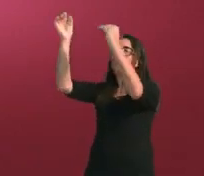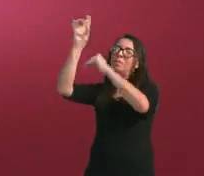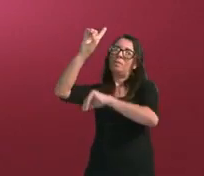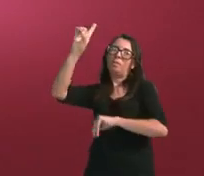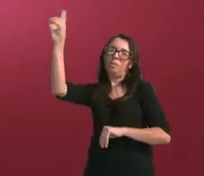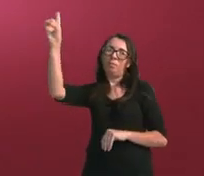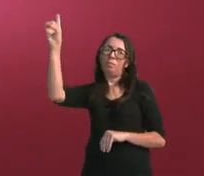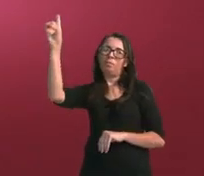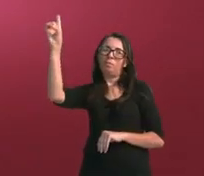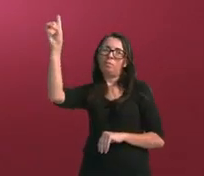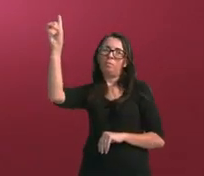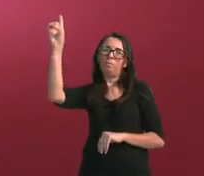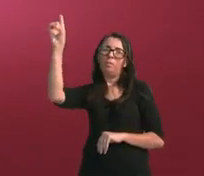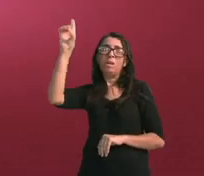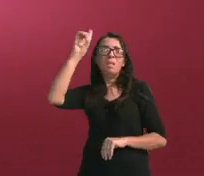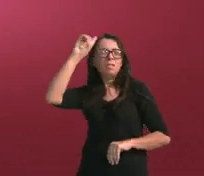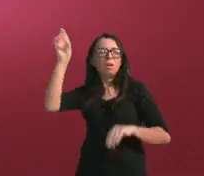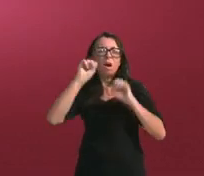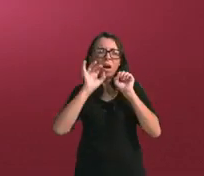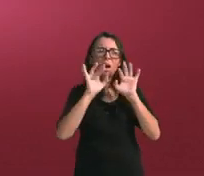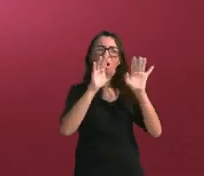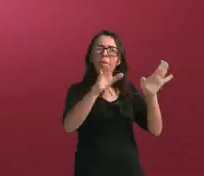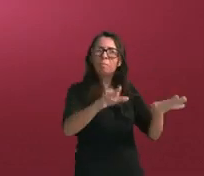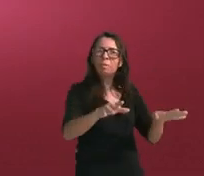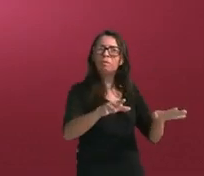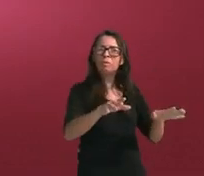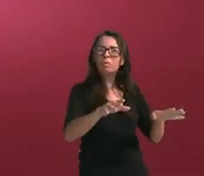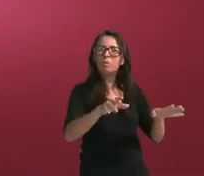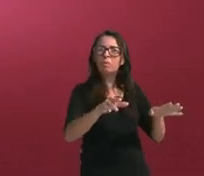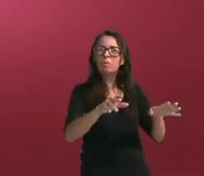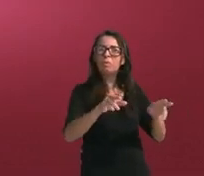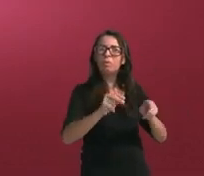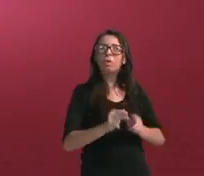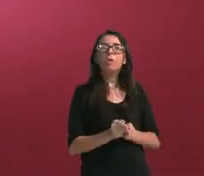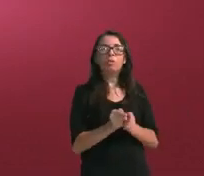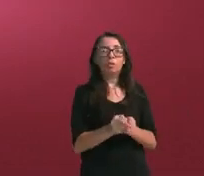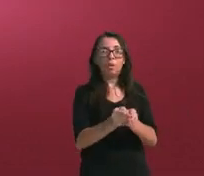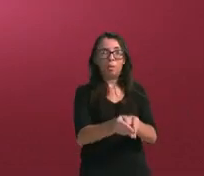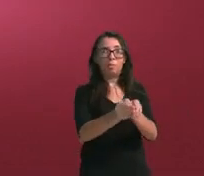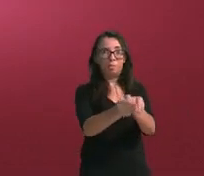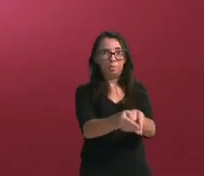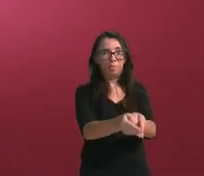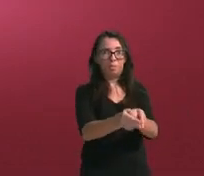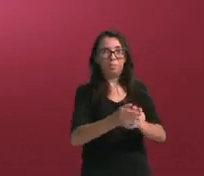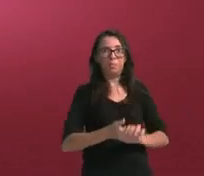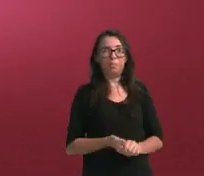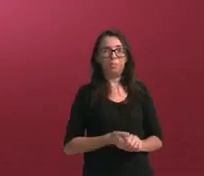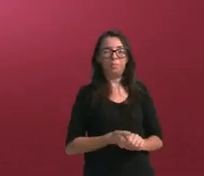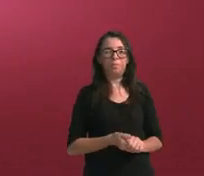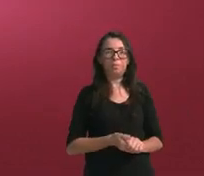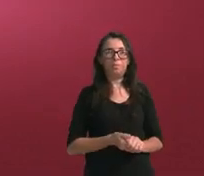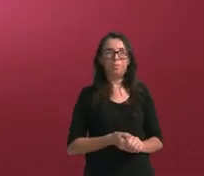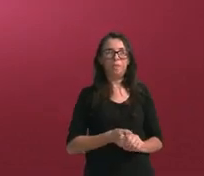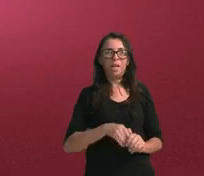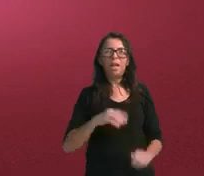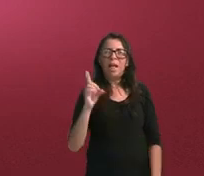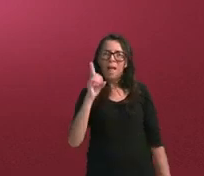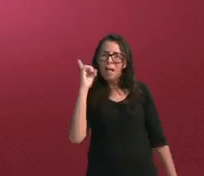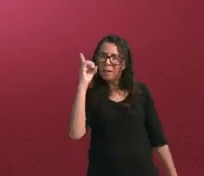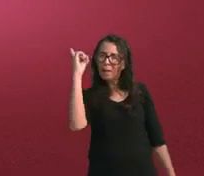uma nação. Quando Davi obedeceu, Deus o fez rei de